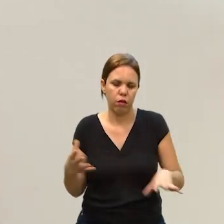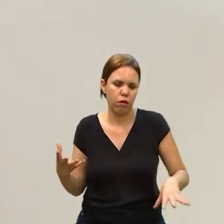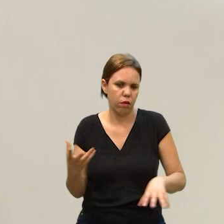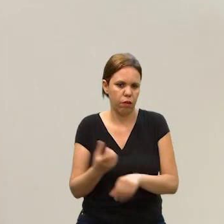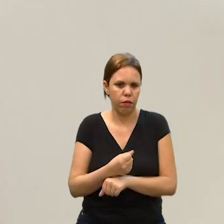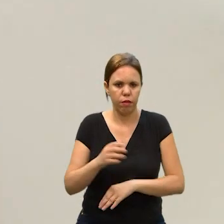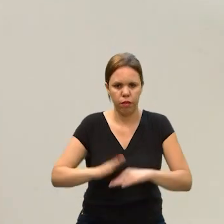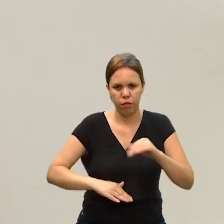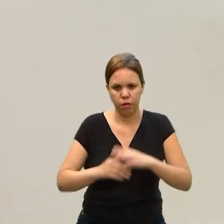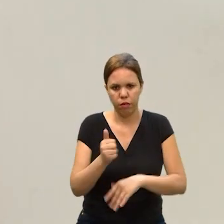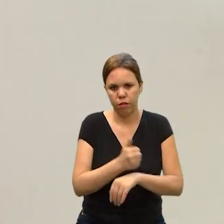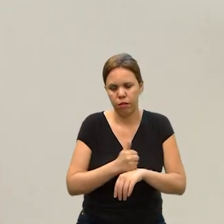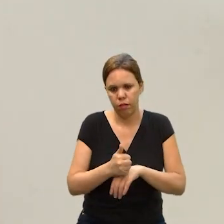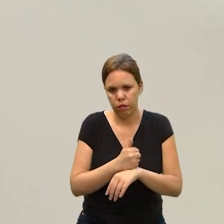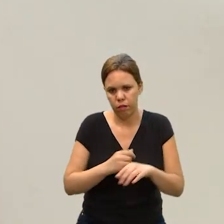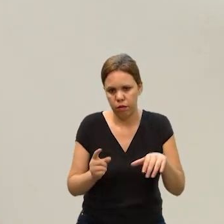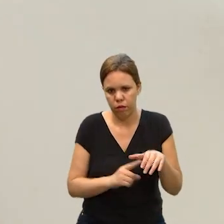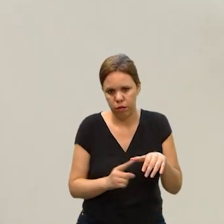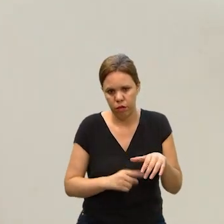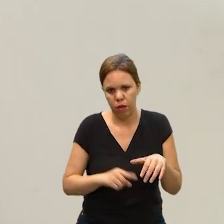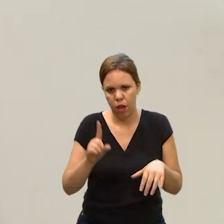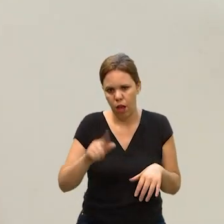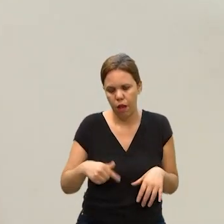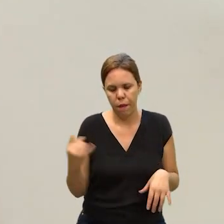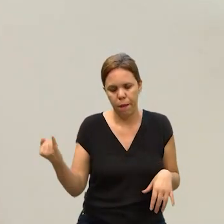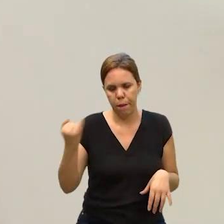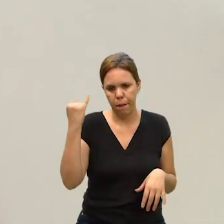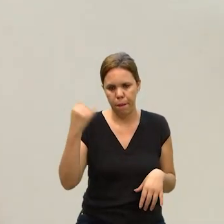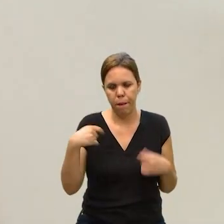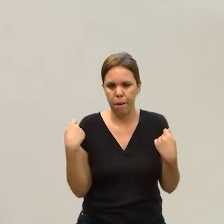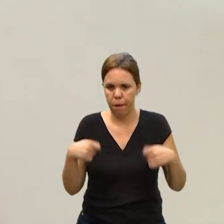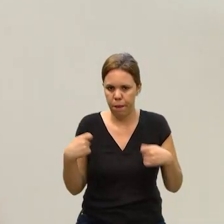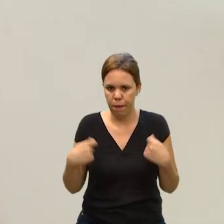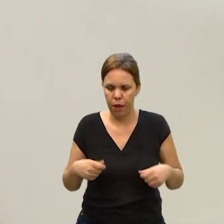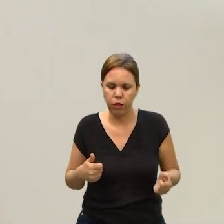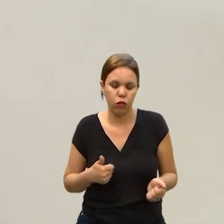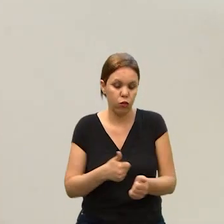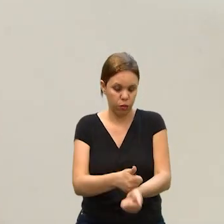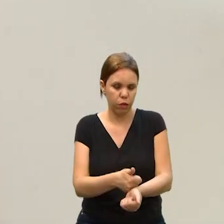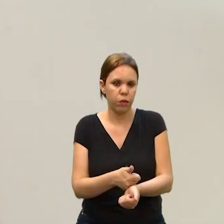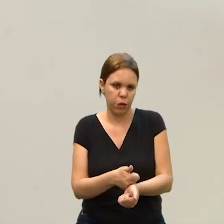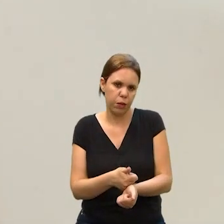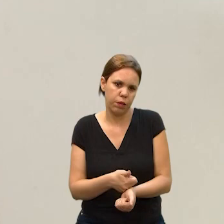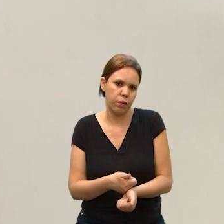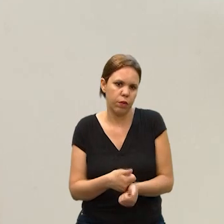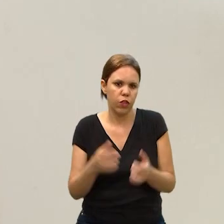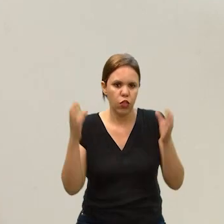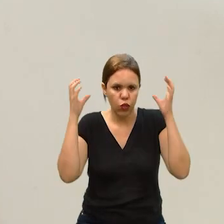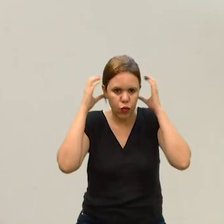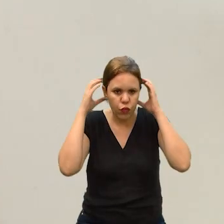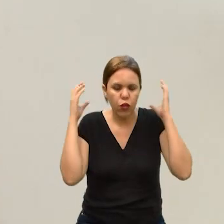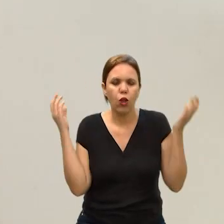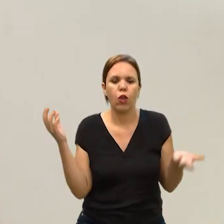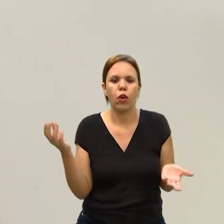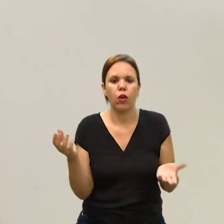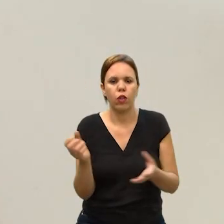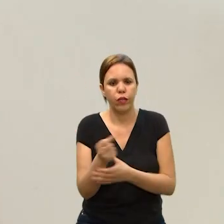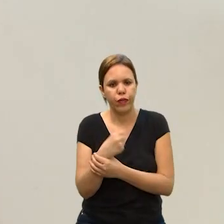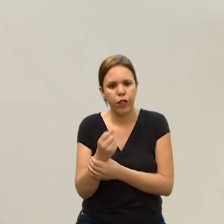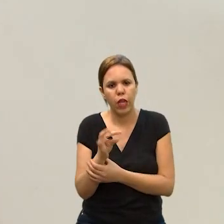importante, precisa desse acompanhamento de fono, de físio, de TO. Só que